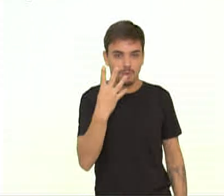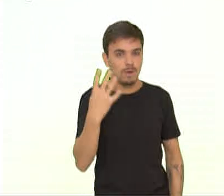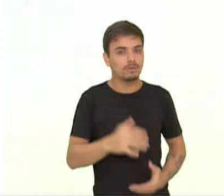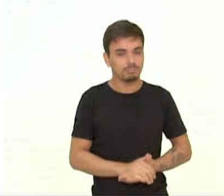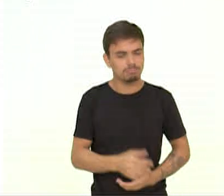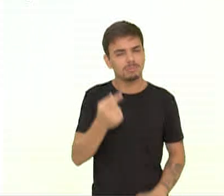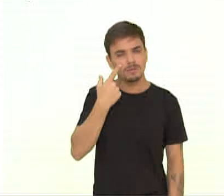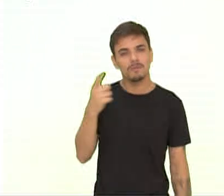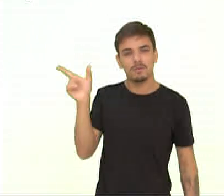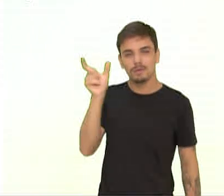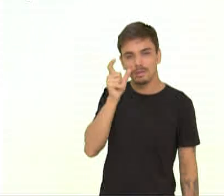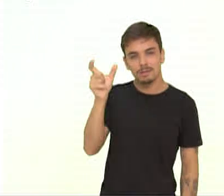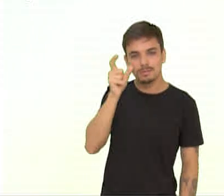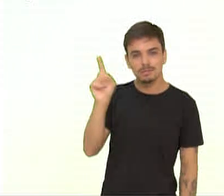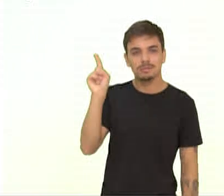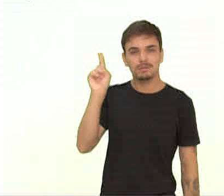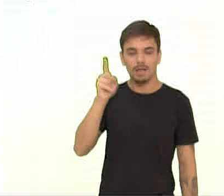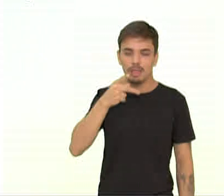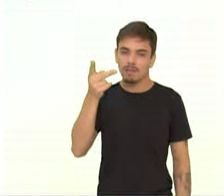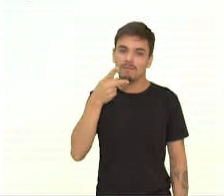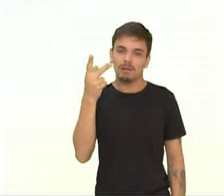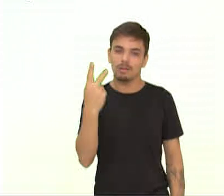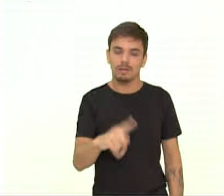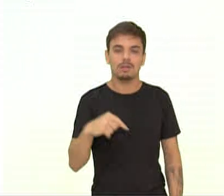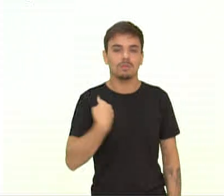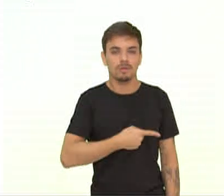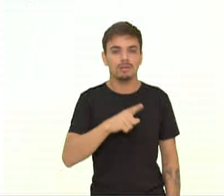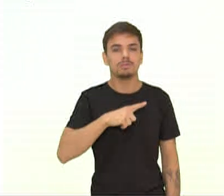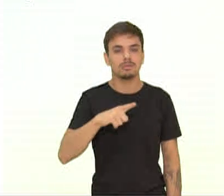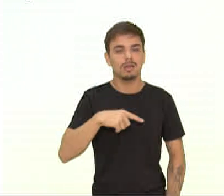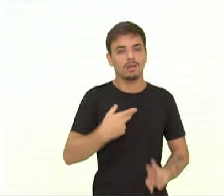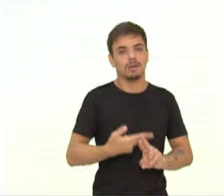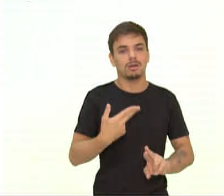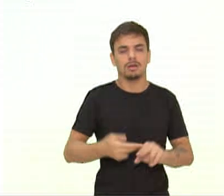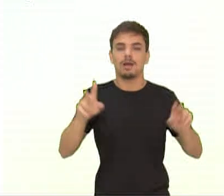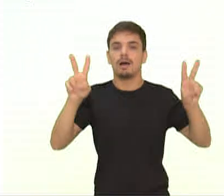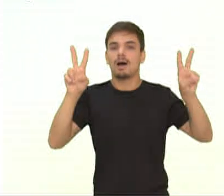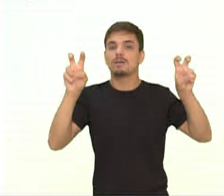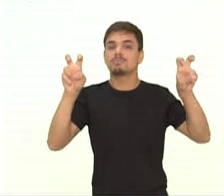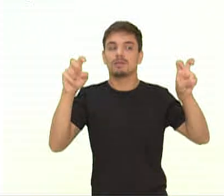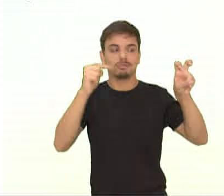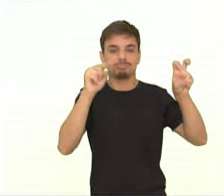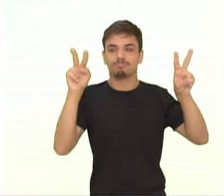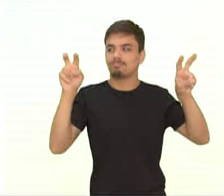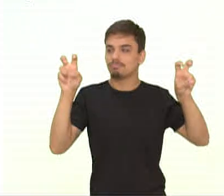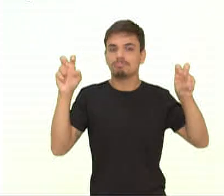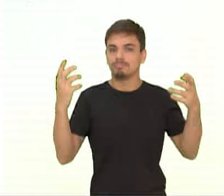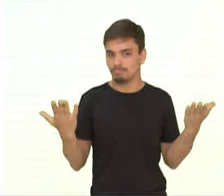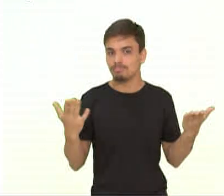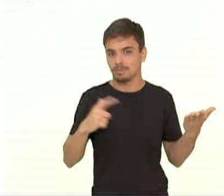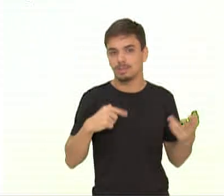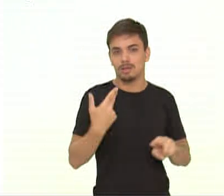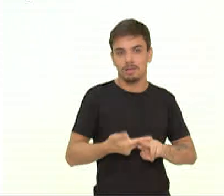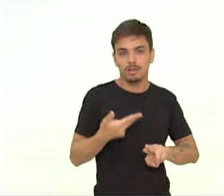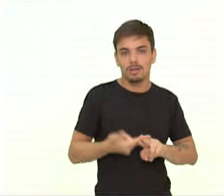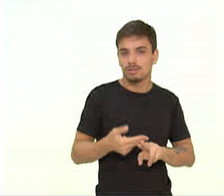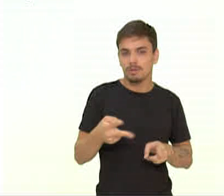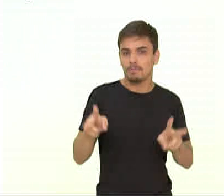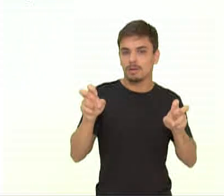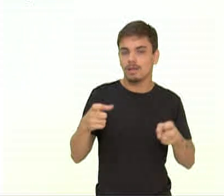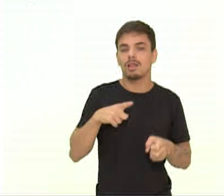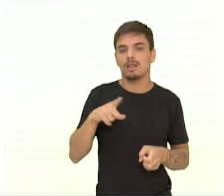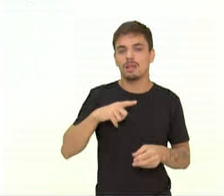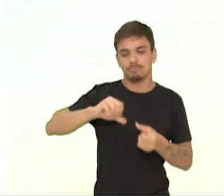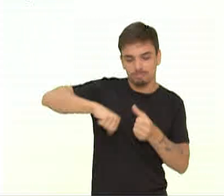que interessante, gente. Nessa fala aqui, nós temos o uso das aspas, não é verdade? Porque se eu leio o texto e não percebo as aspas,